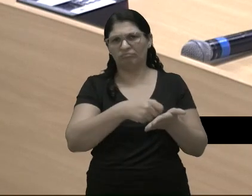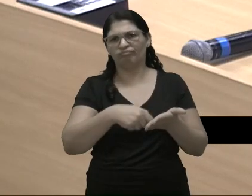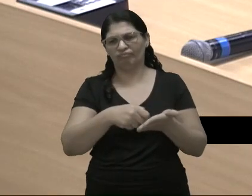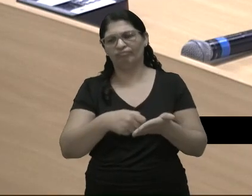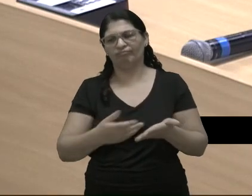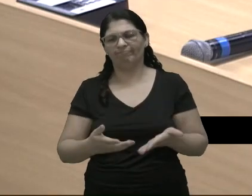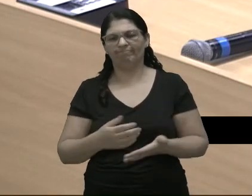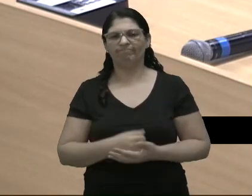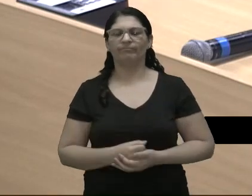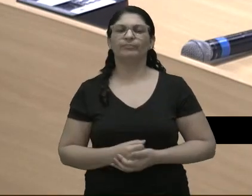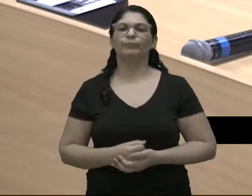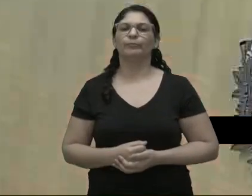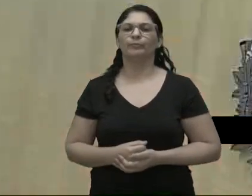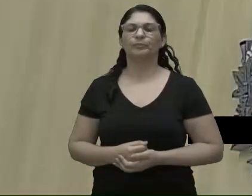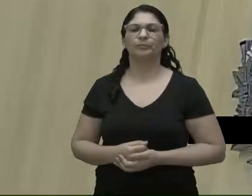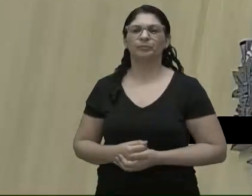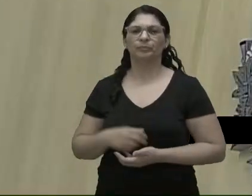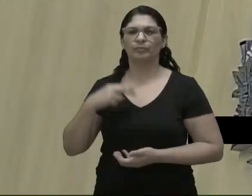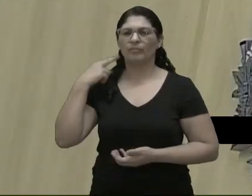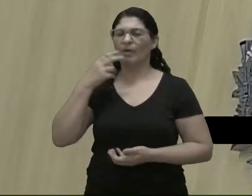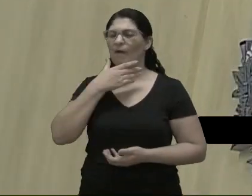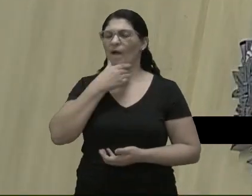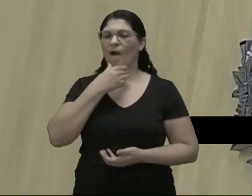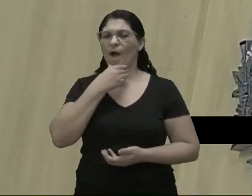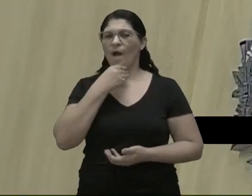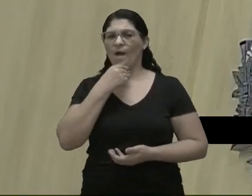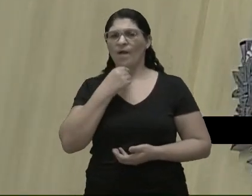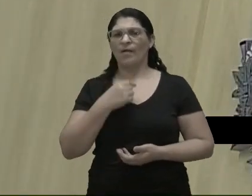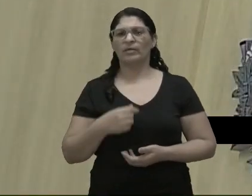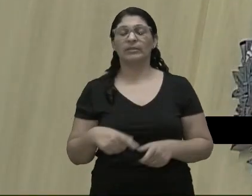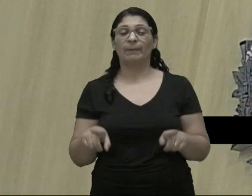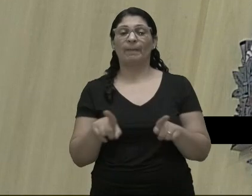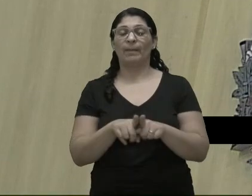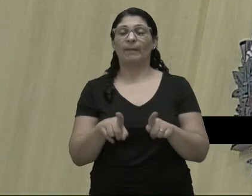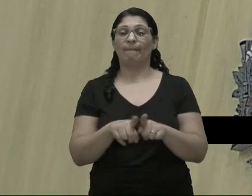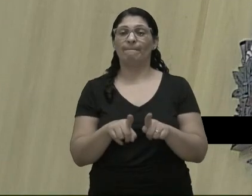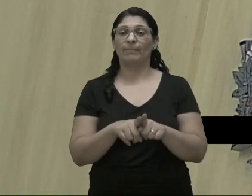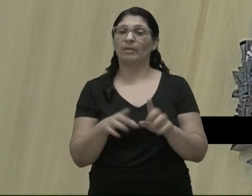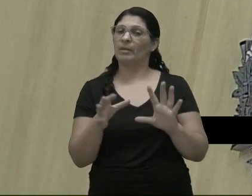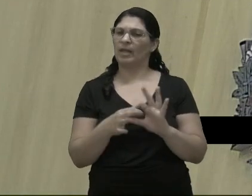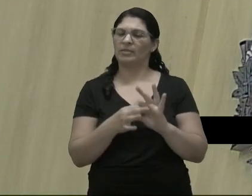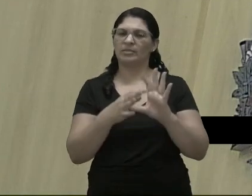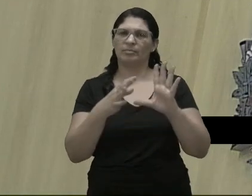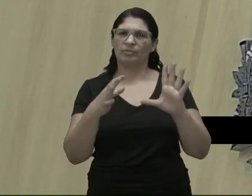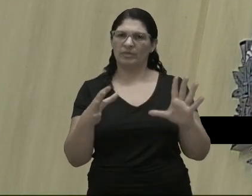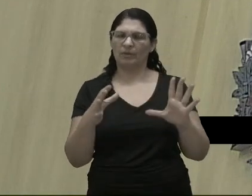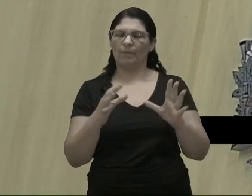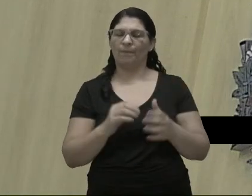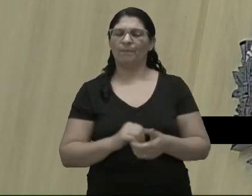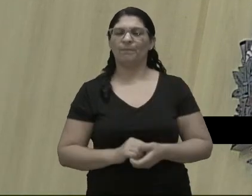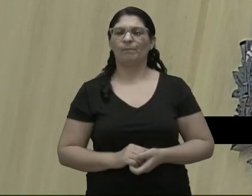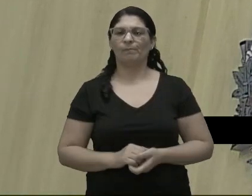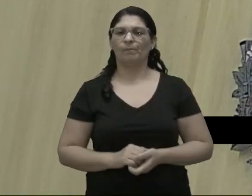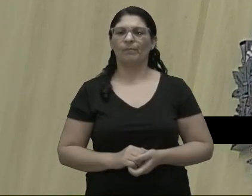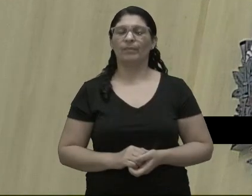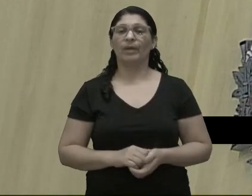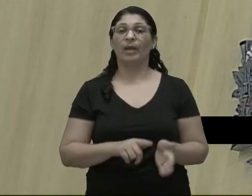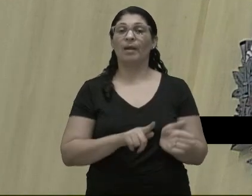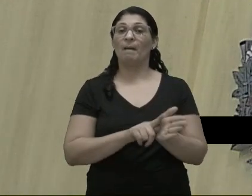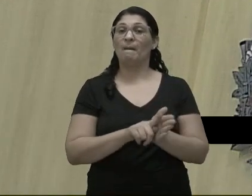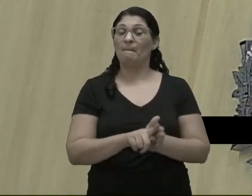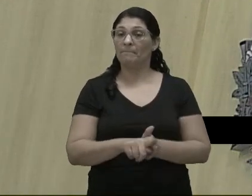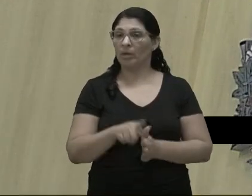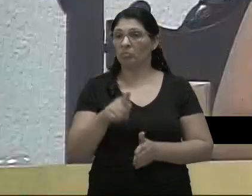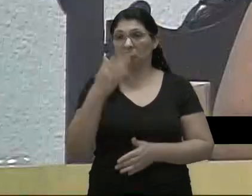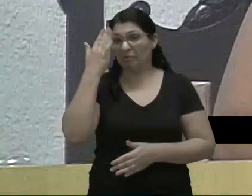licença, vereador Serginho, se me permite. Também fica à disposição, o Rui. A pergunta que você não souber, você